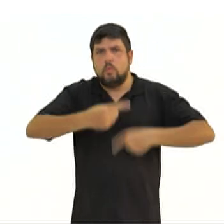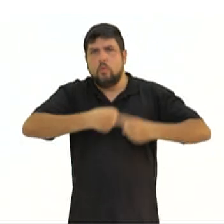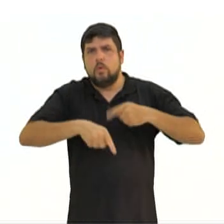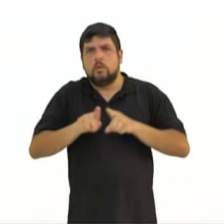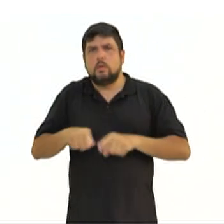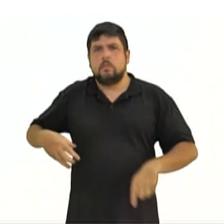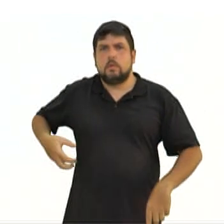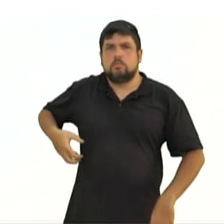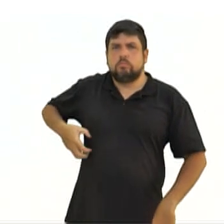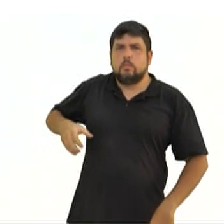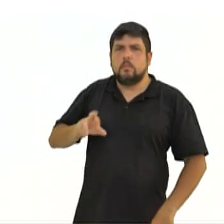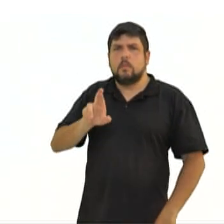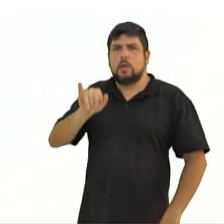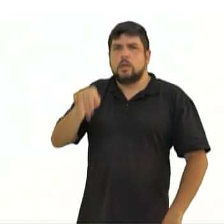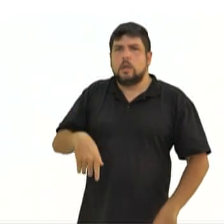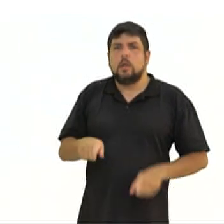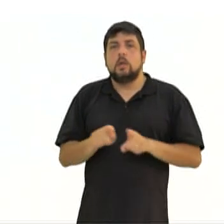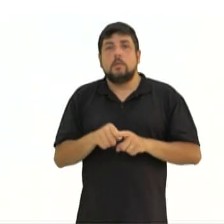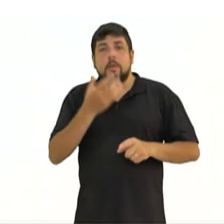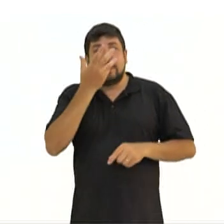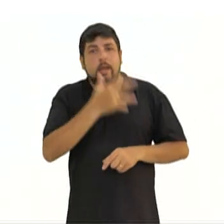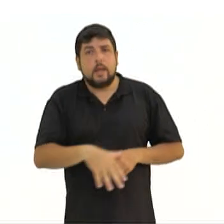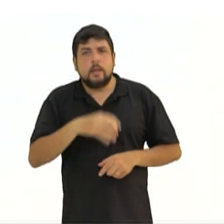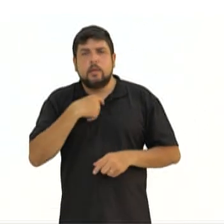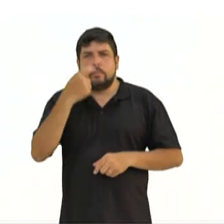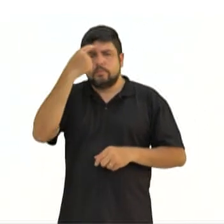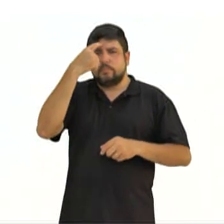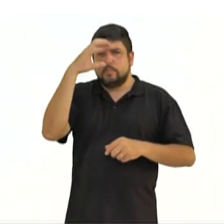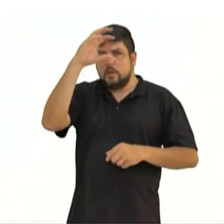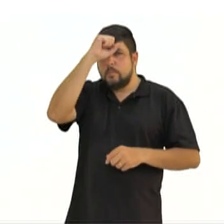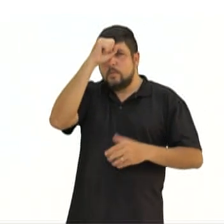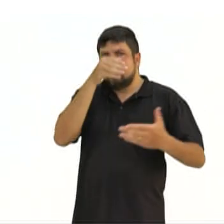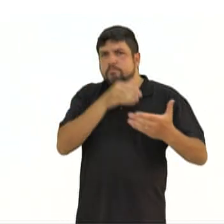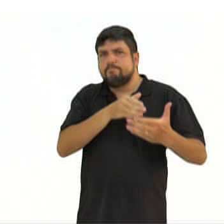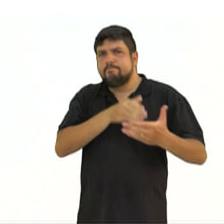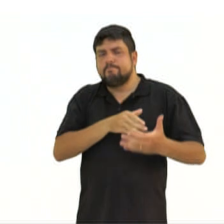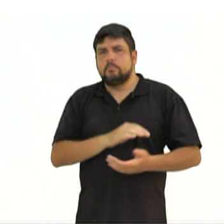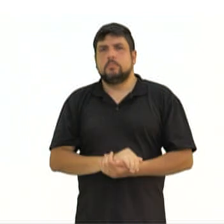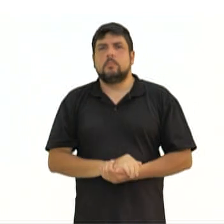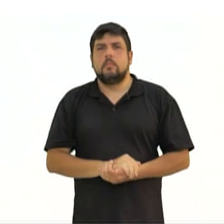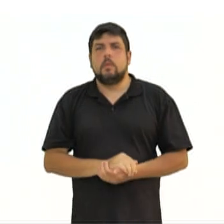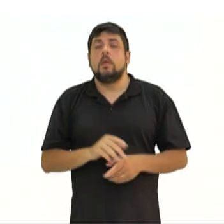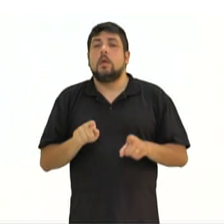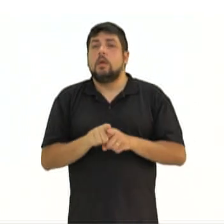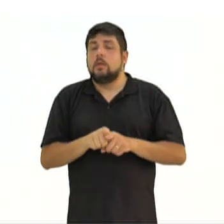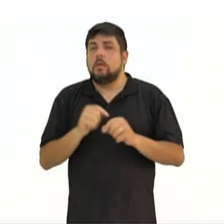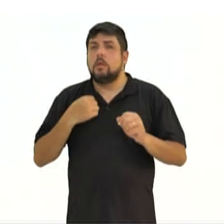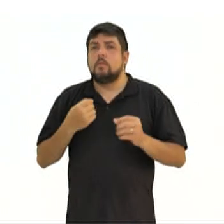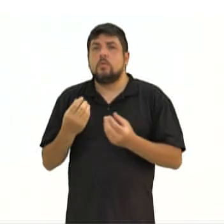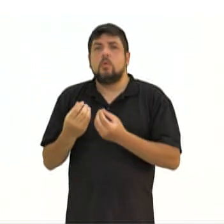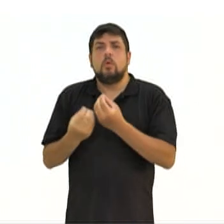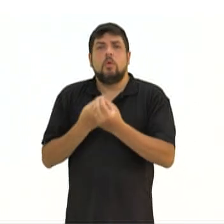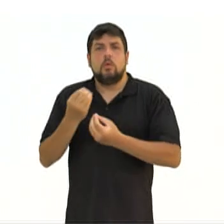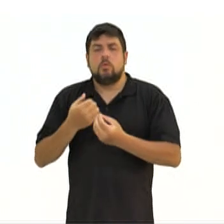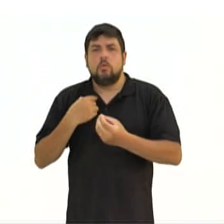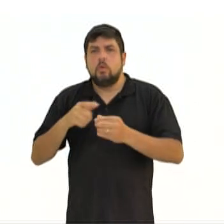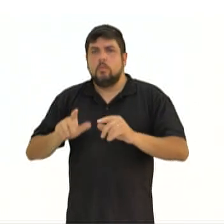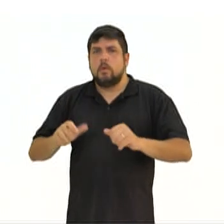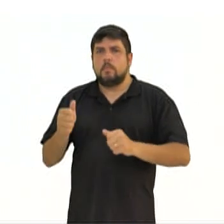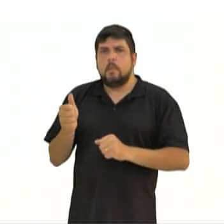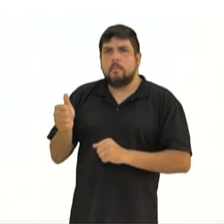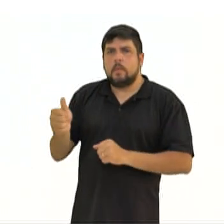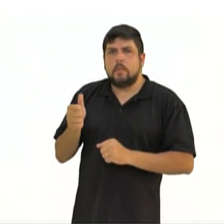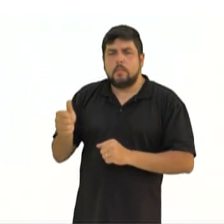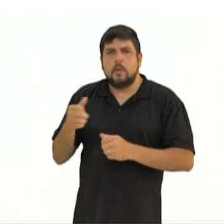e dificuldade de aprendizagem em crianças. O mercúrio, que está lá nas placas de circuito impresso, nos transmissores, nos interruptores,